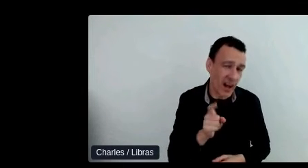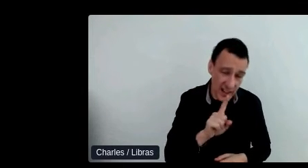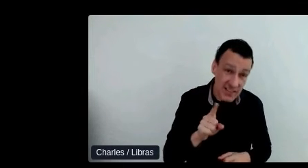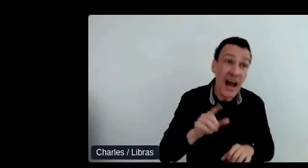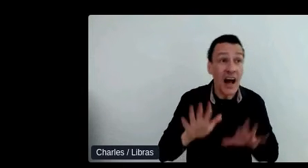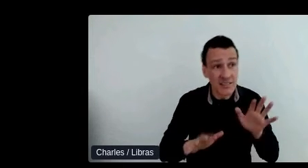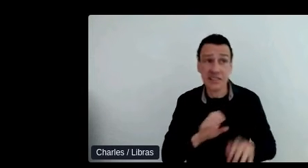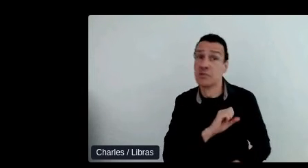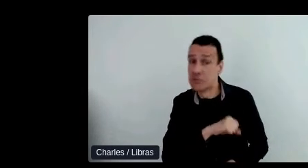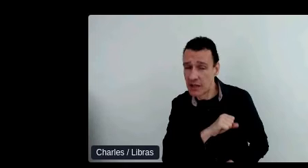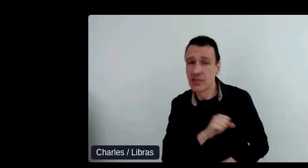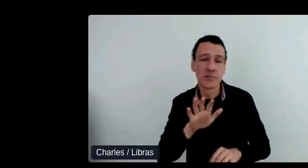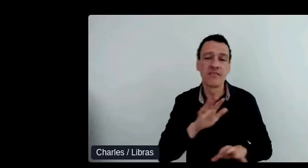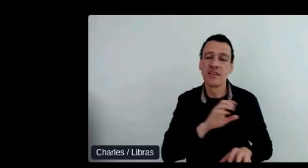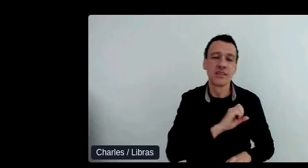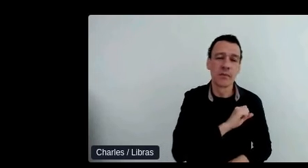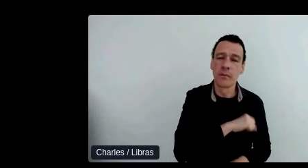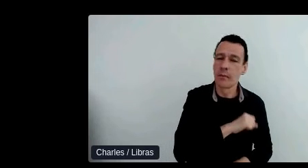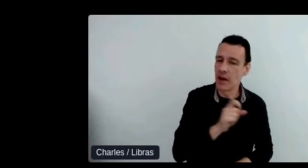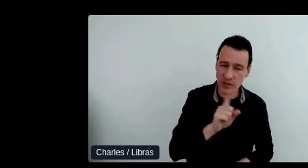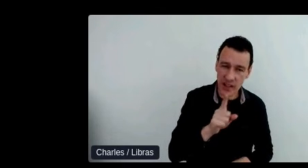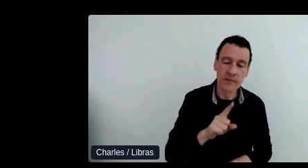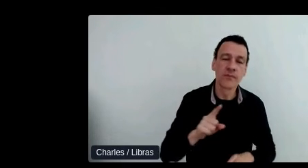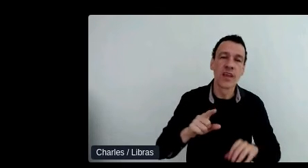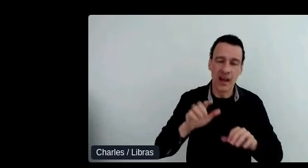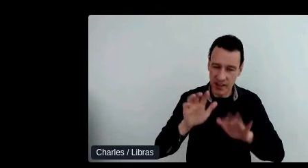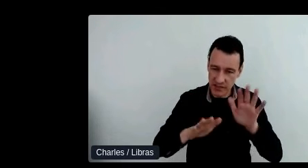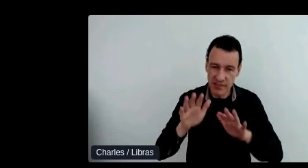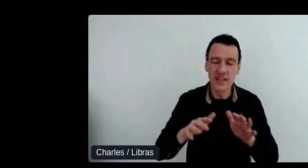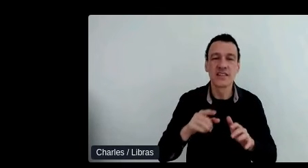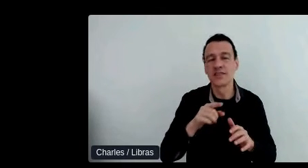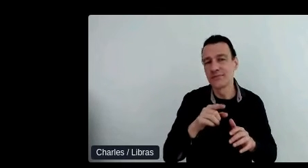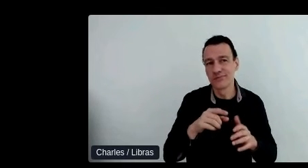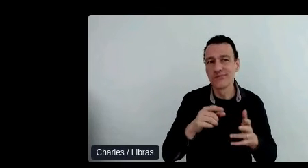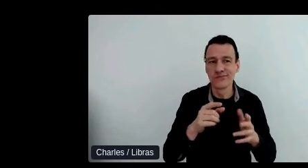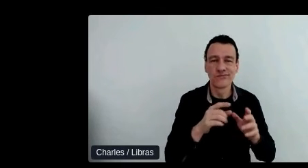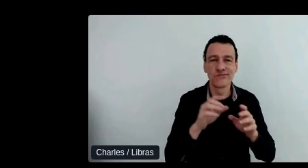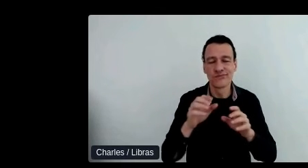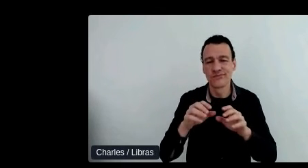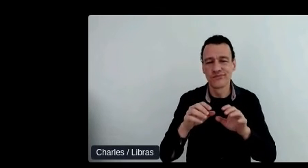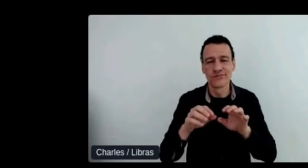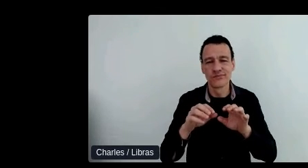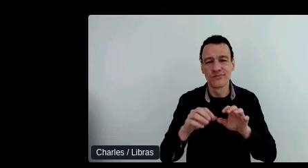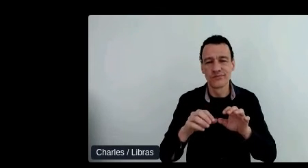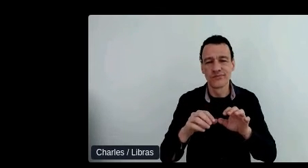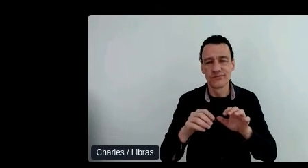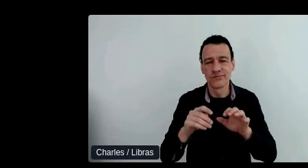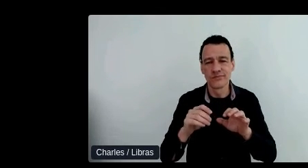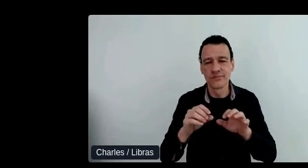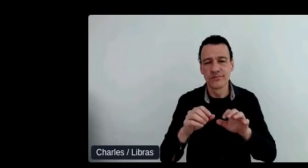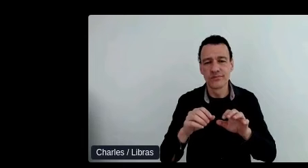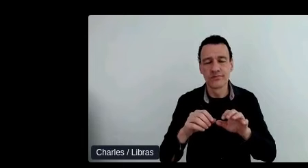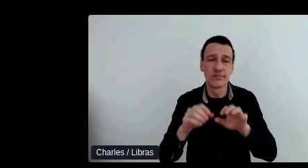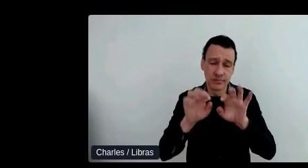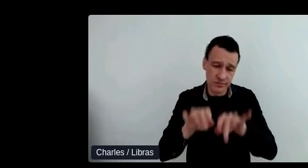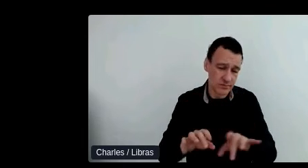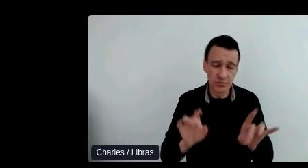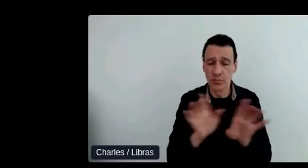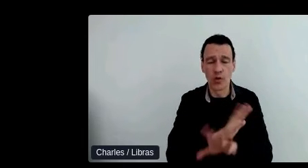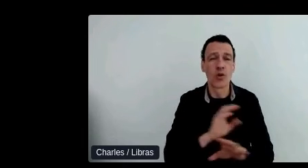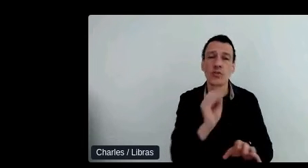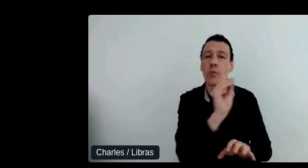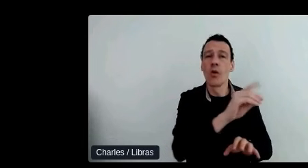acontece da base de treino, tá legal. Às vezes, você pega um dataset mesmo no Kaggle e sobe, quando vai ver,